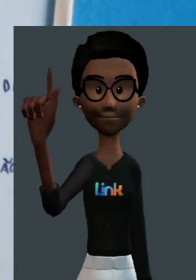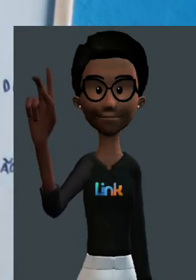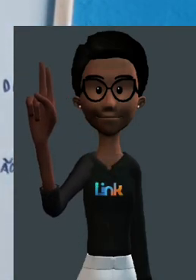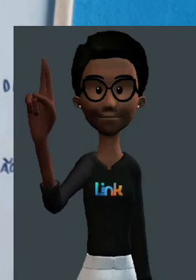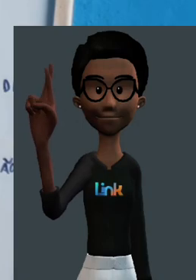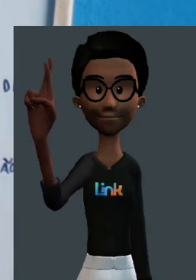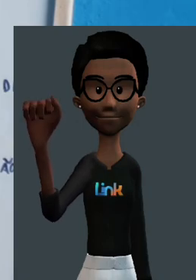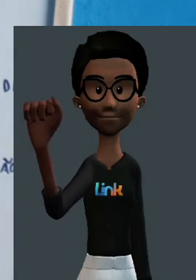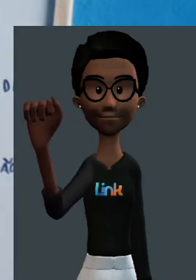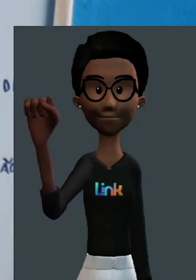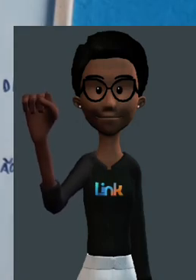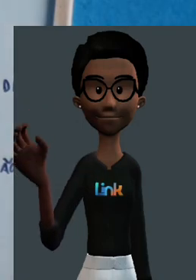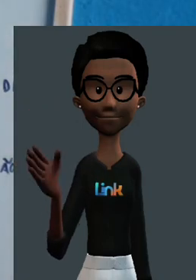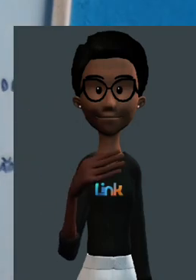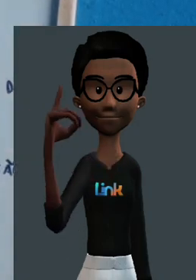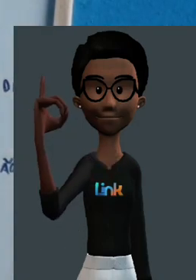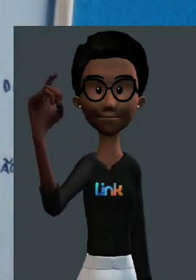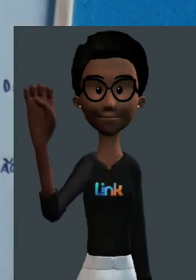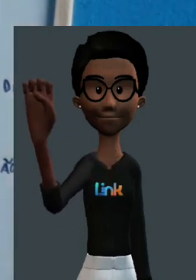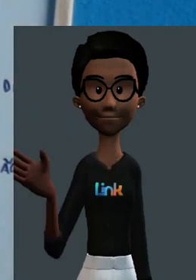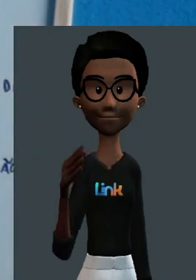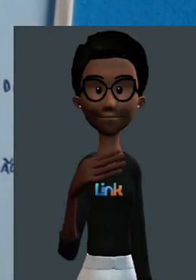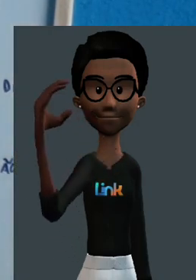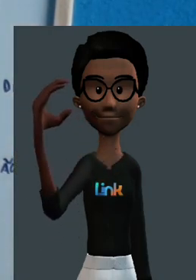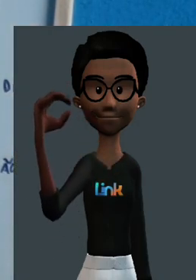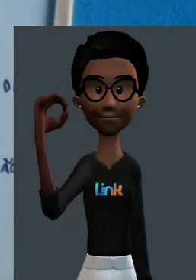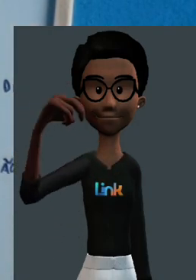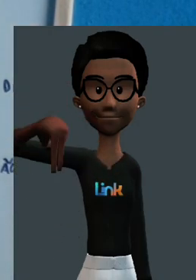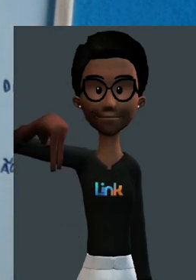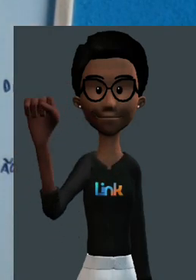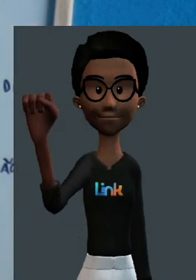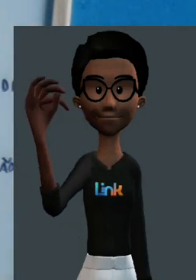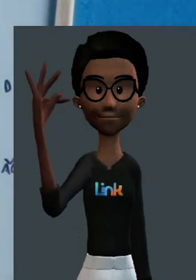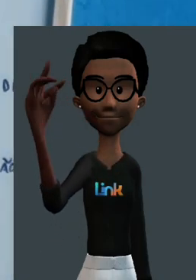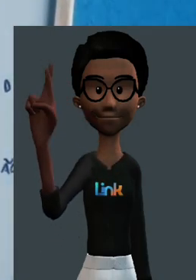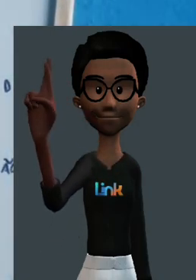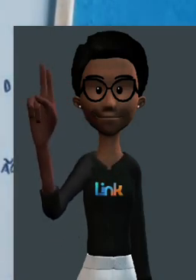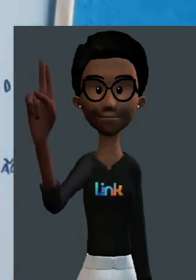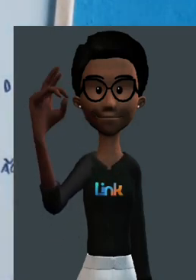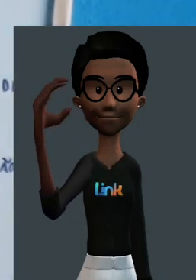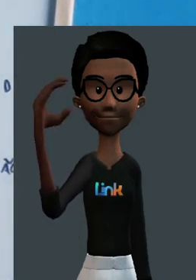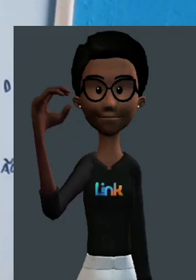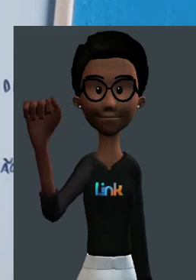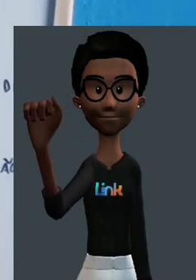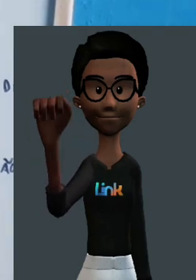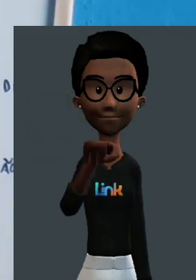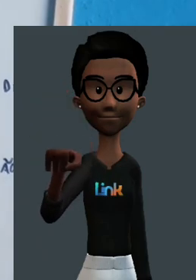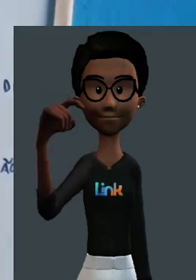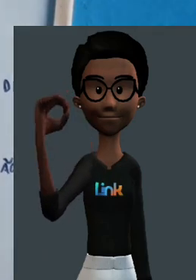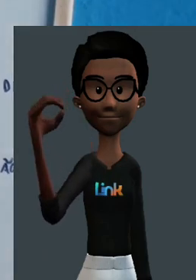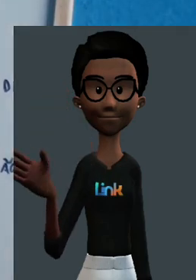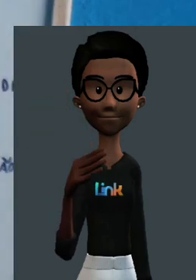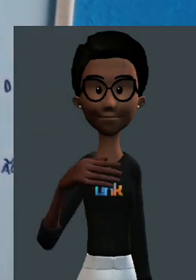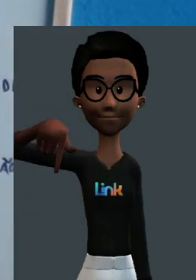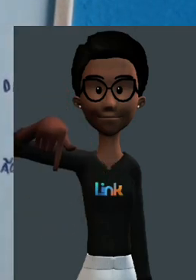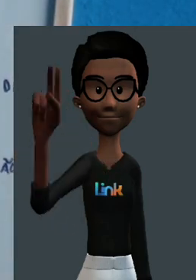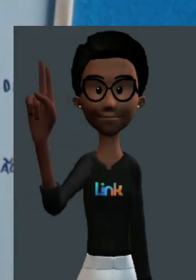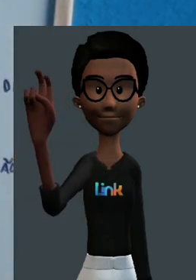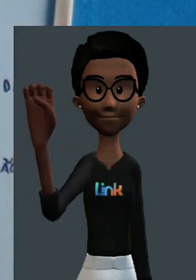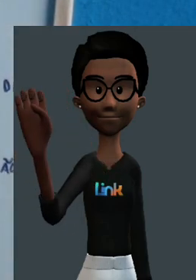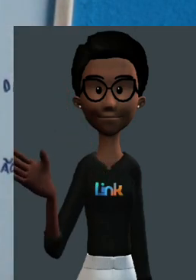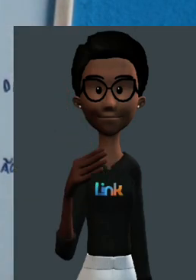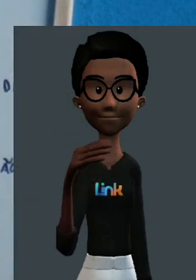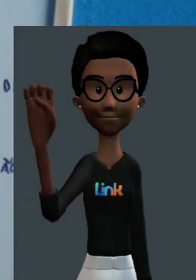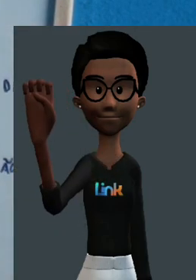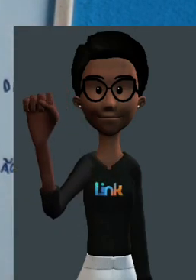o problema veio. Ou seja, encontrar a raiz dele, de onde se originou. E por